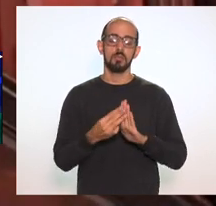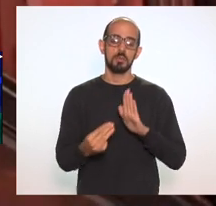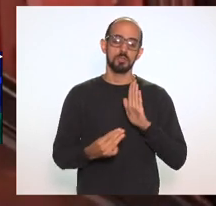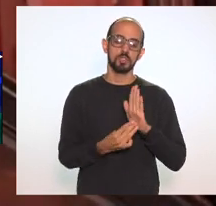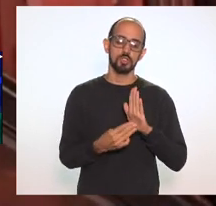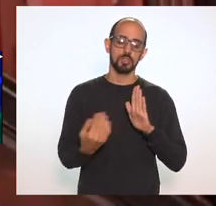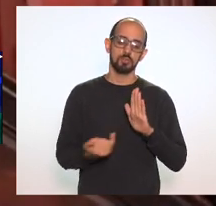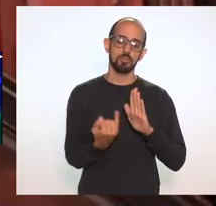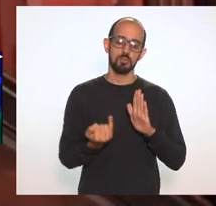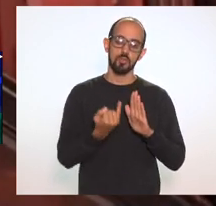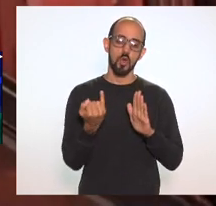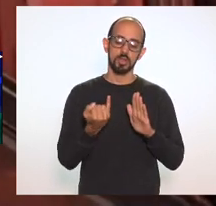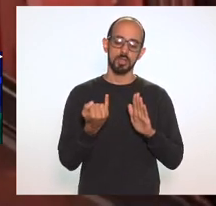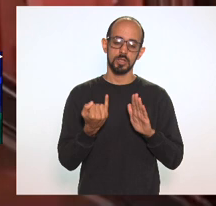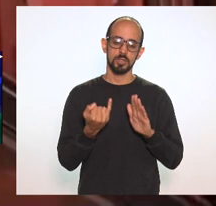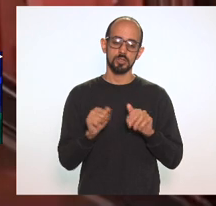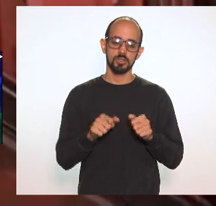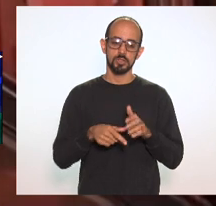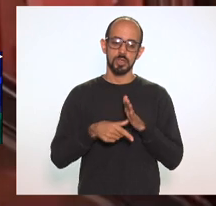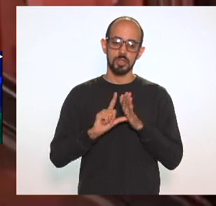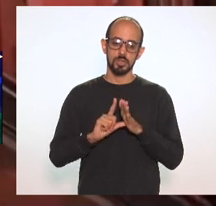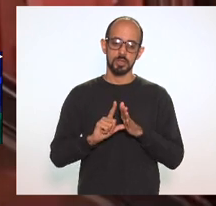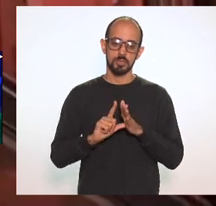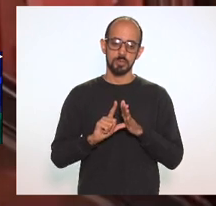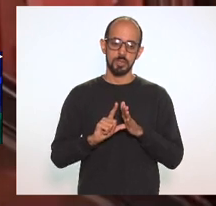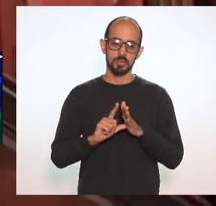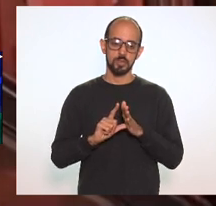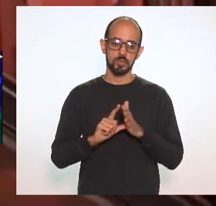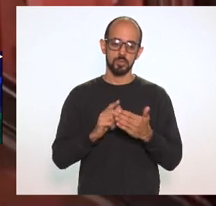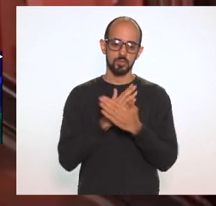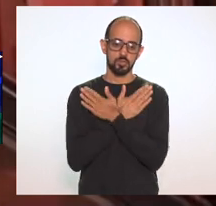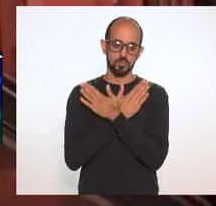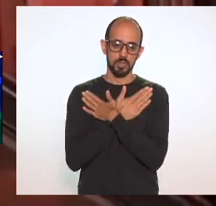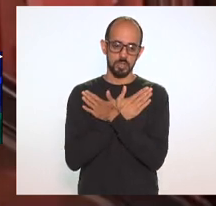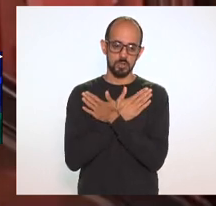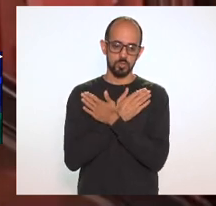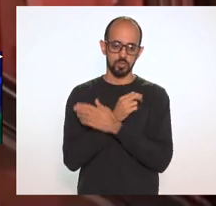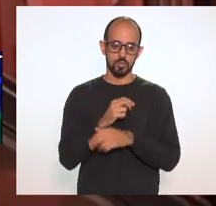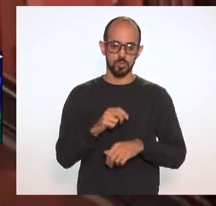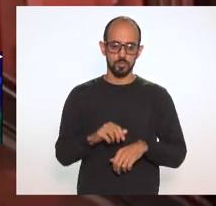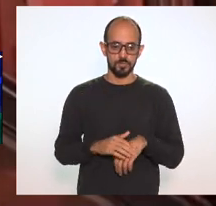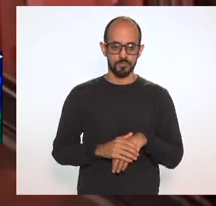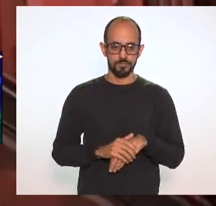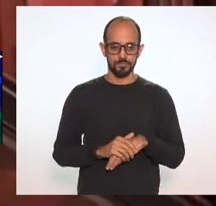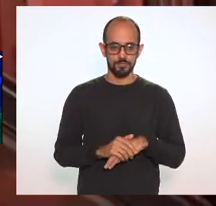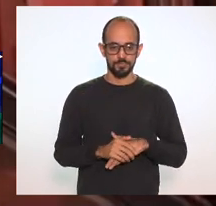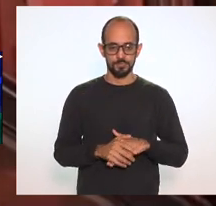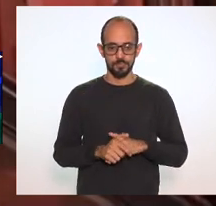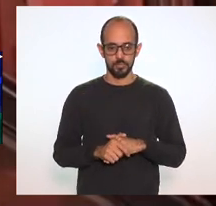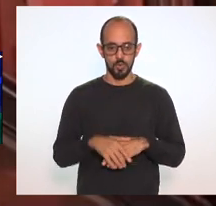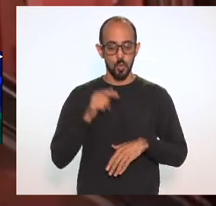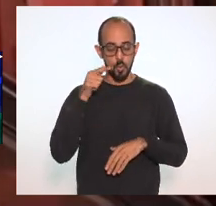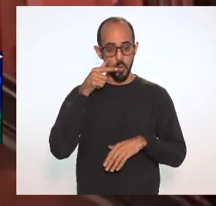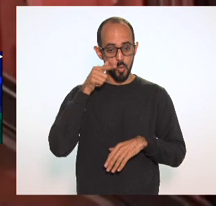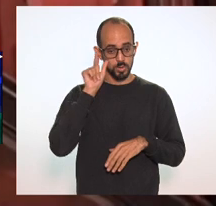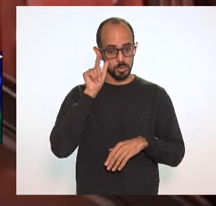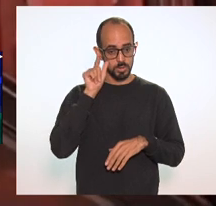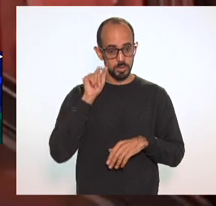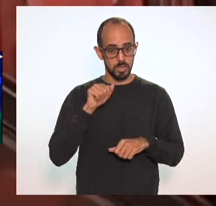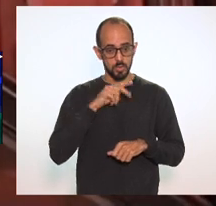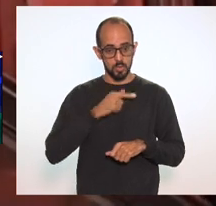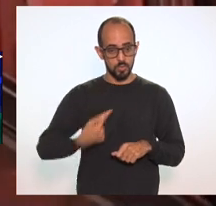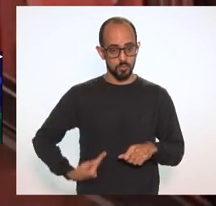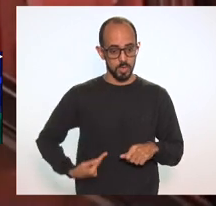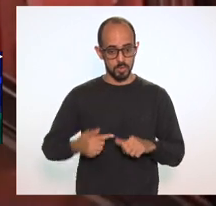governador está tomando antecipação dos feriados já estou terminando o senhor presidente e é ontem o governador